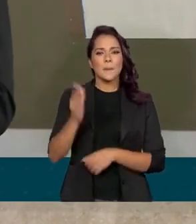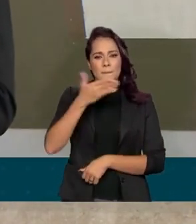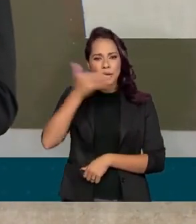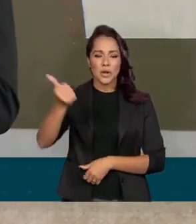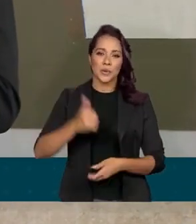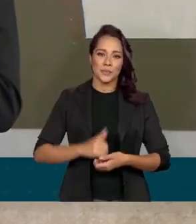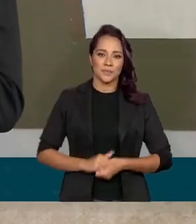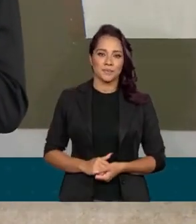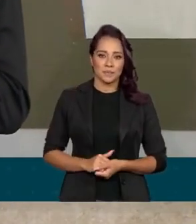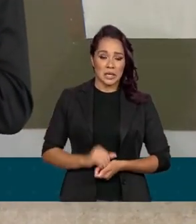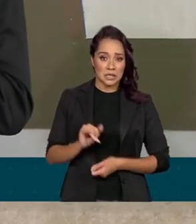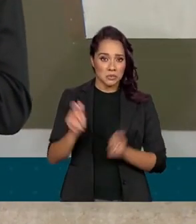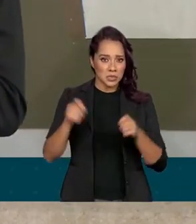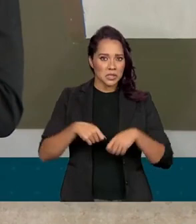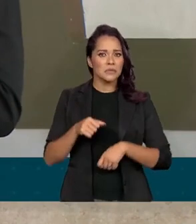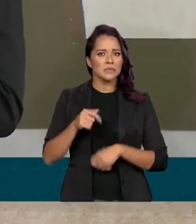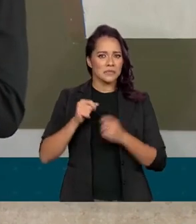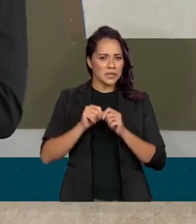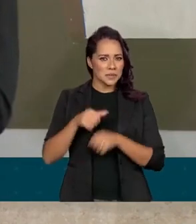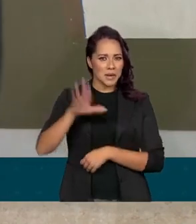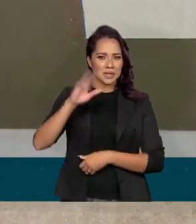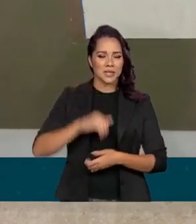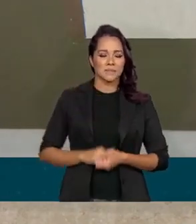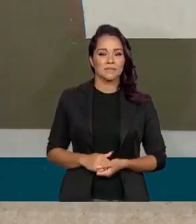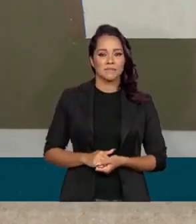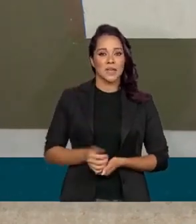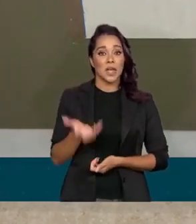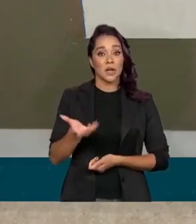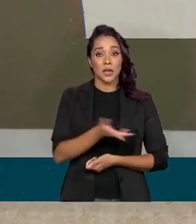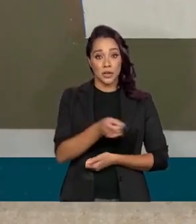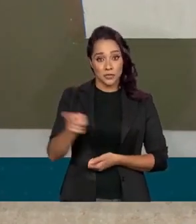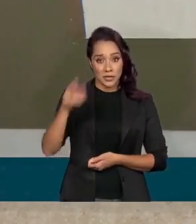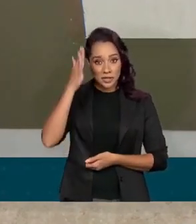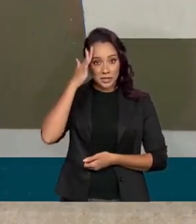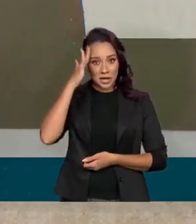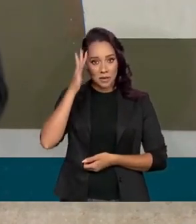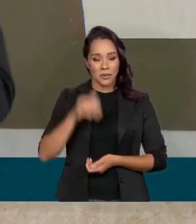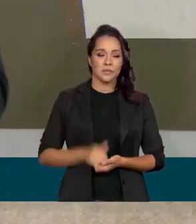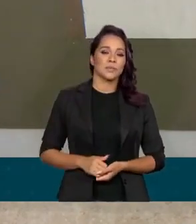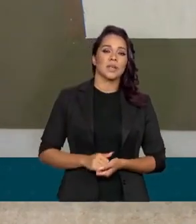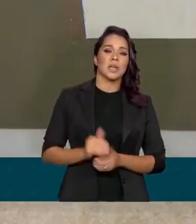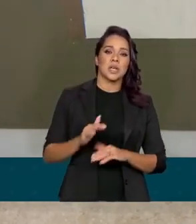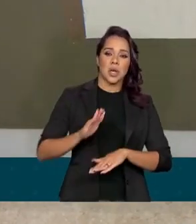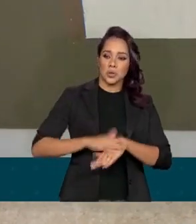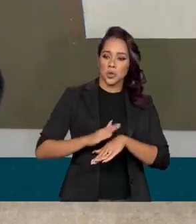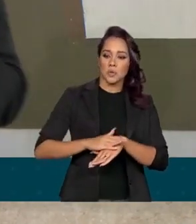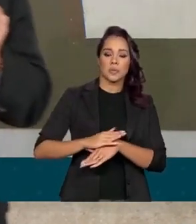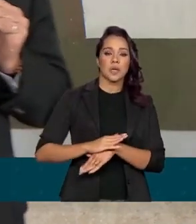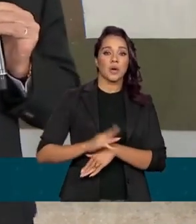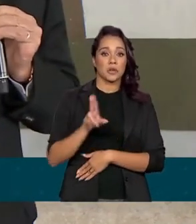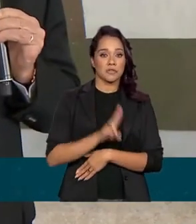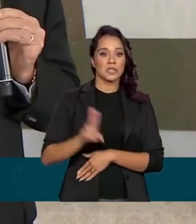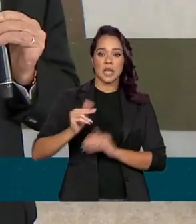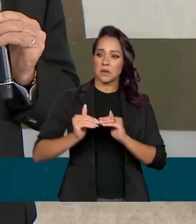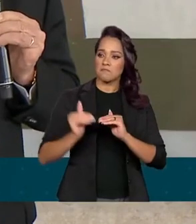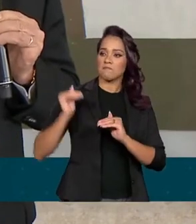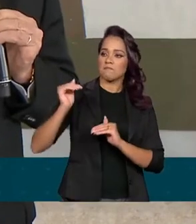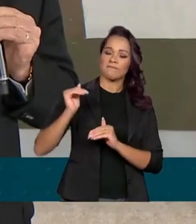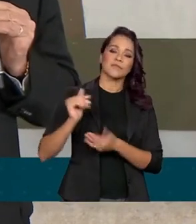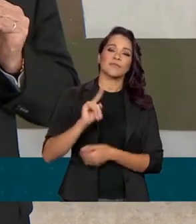melhor e, se possível, fazer mais. E eu quero que vocês saibam que a autonomia universitária será